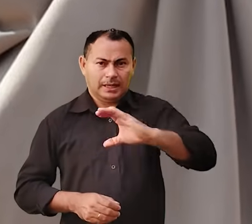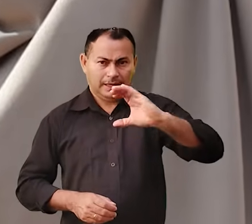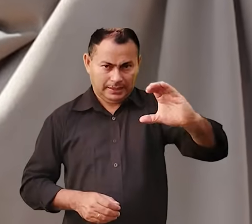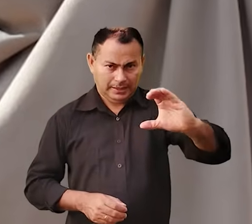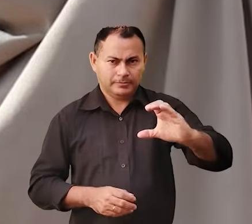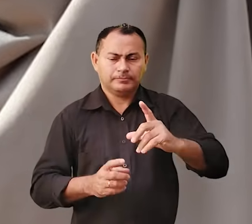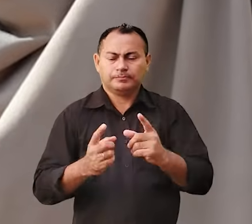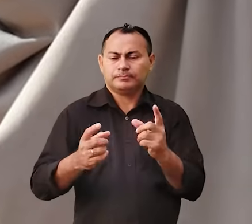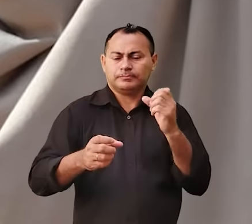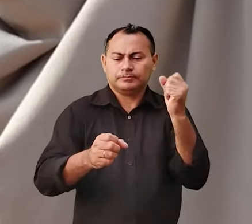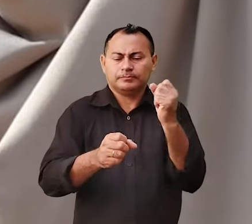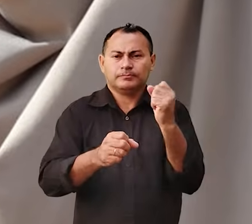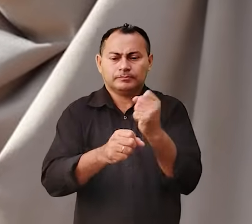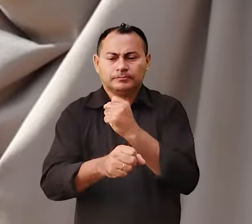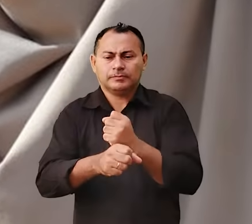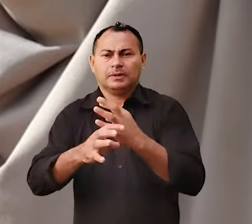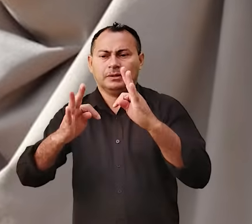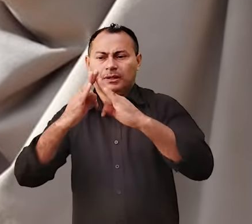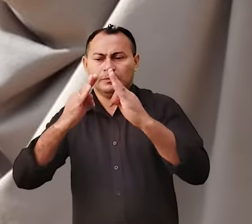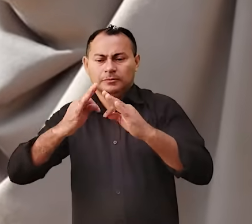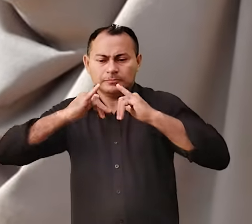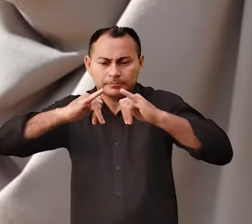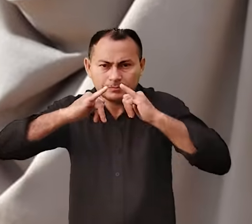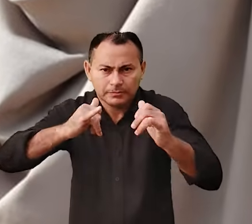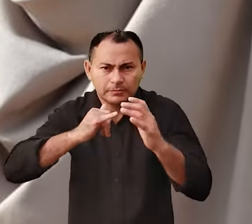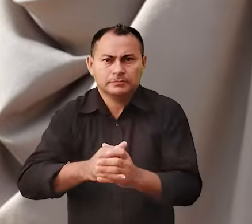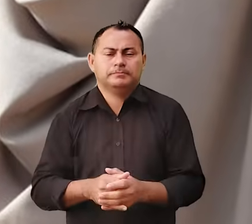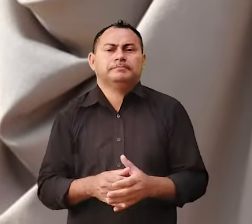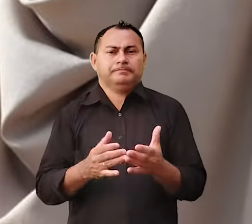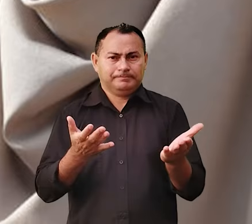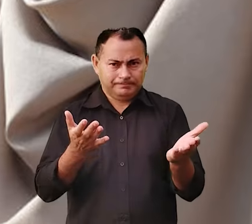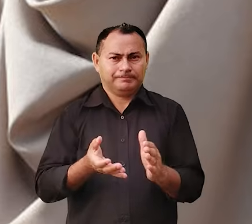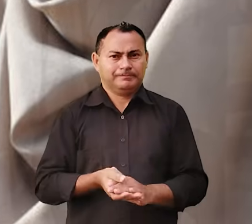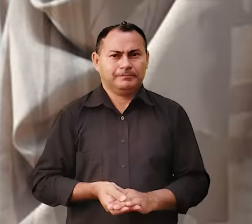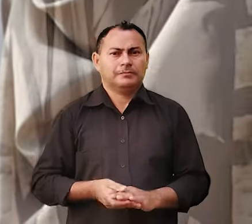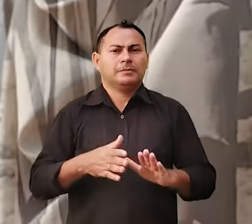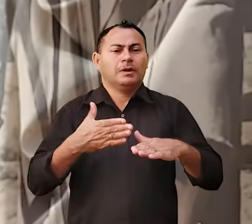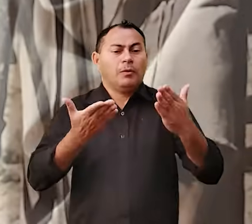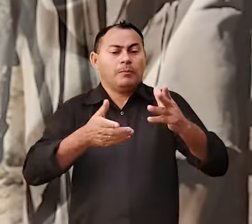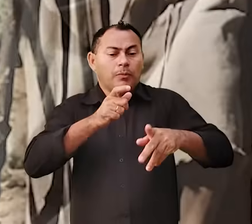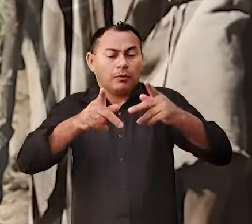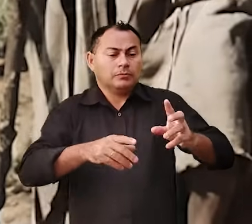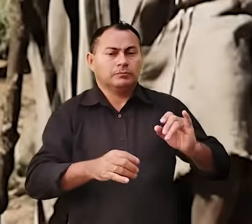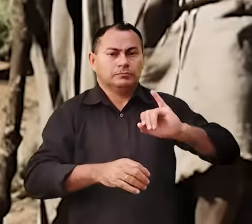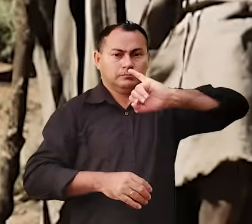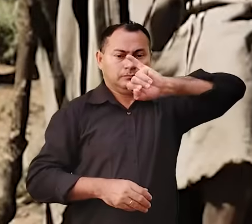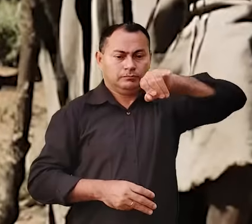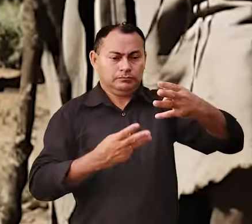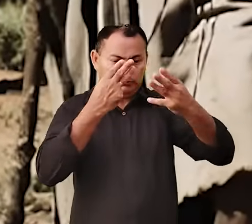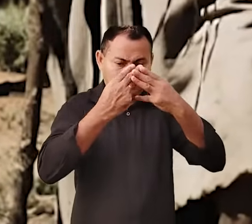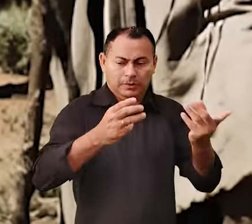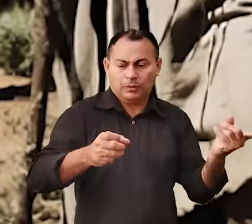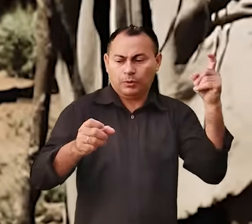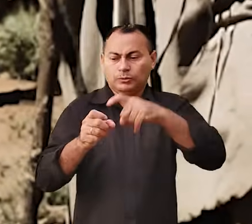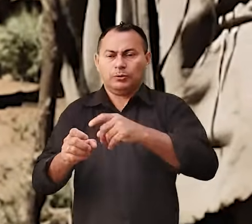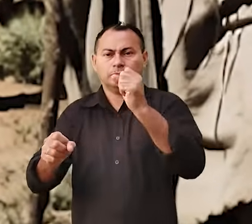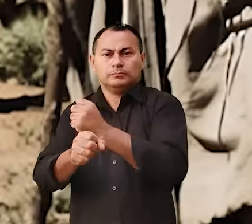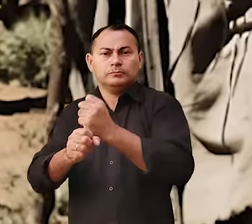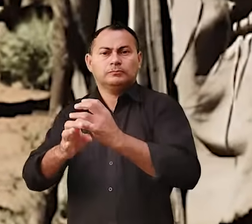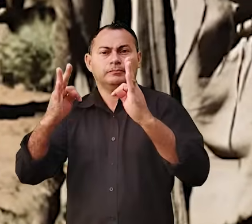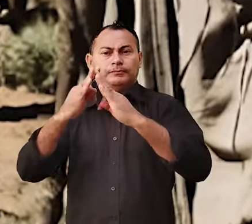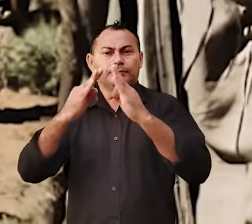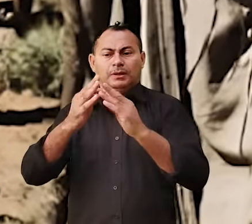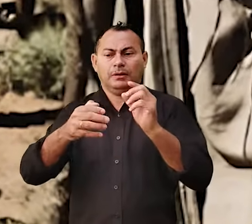objetivo profético de reconstruir o templo e pregavam sobre isso. Quando o povo de Judá voltou para reconstruir o